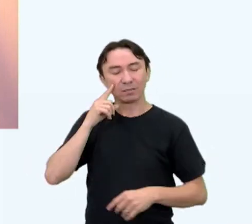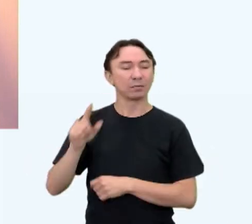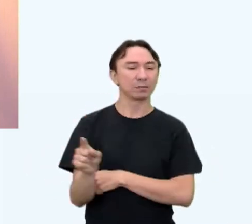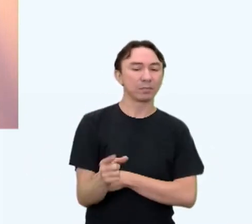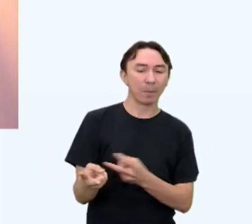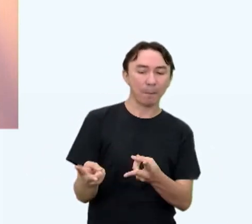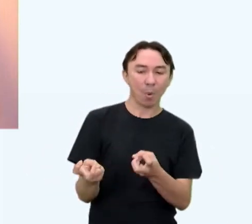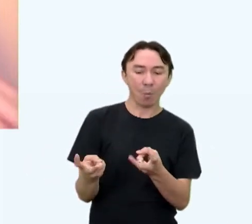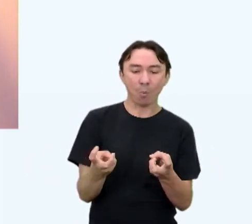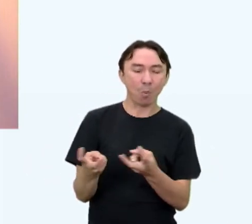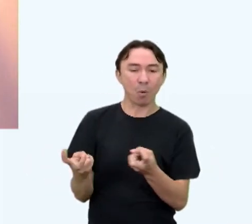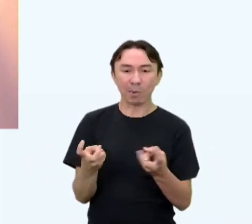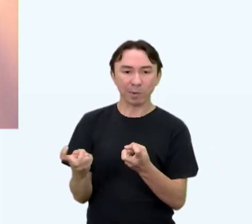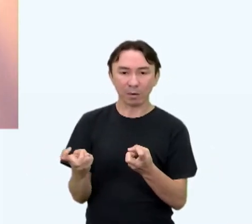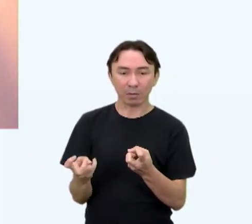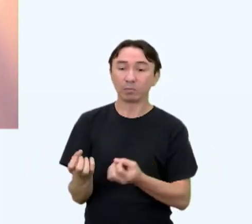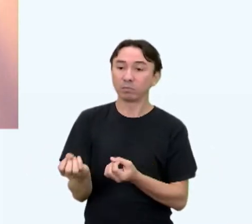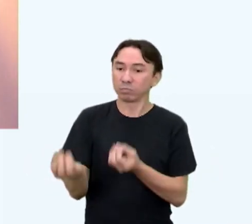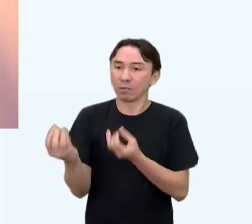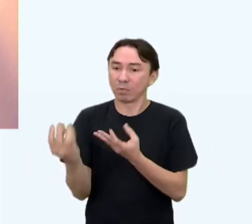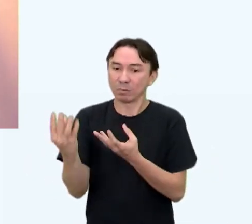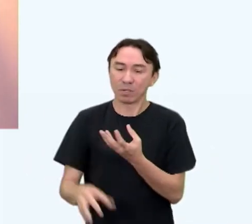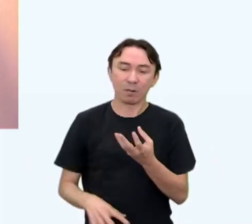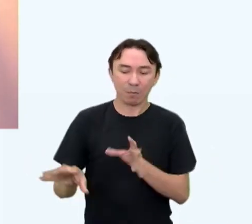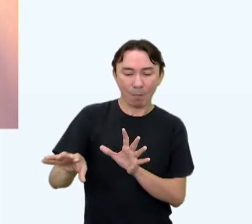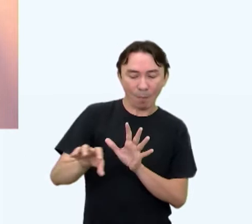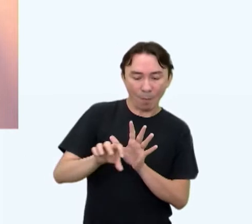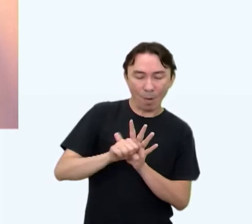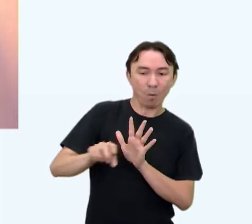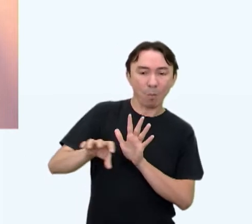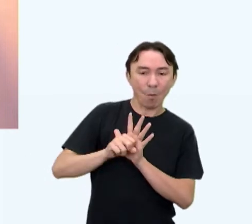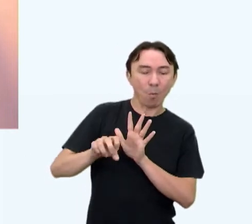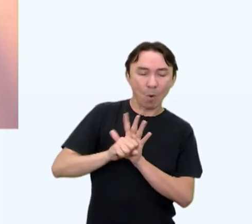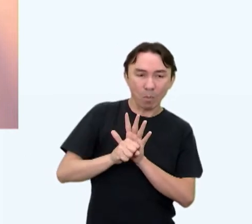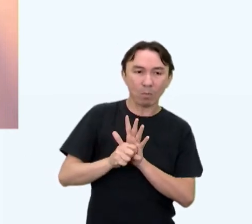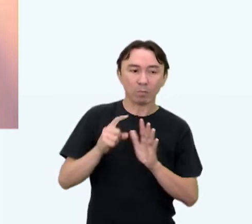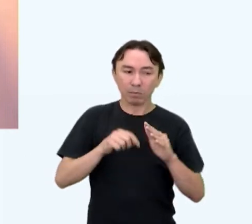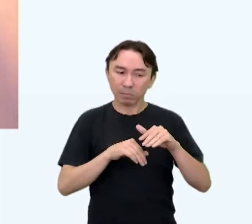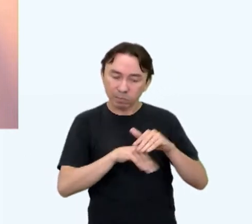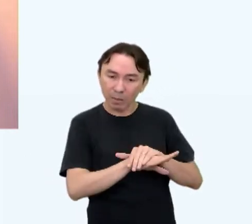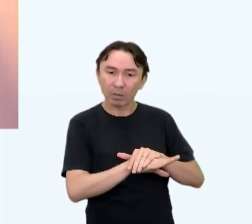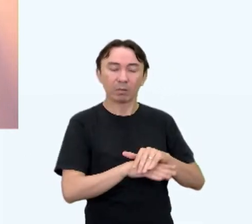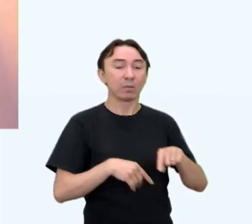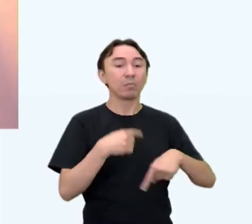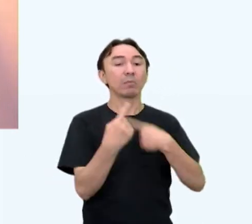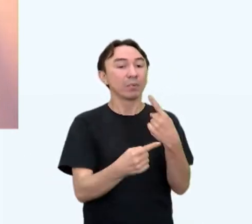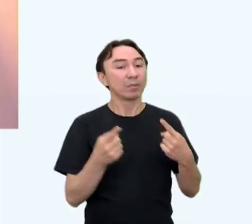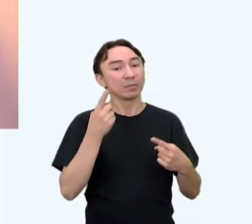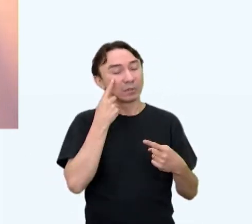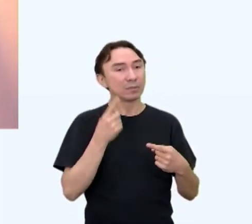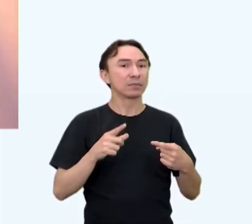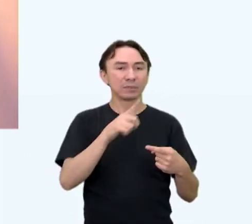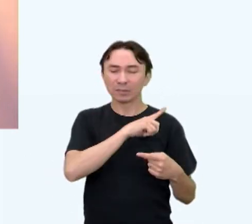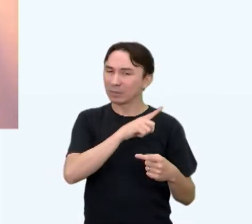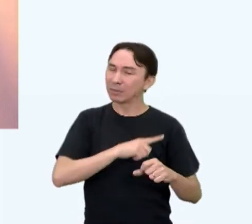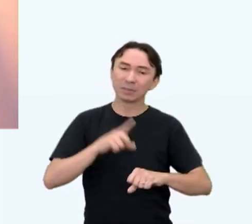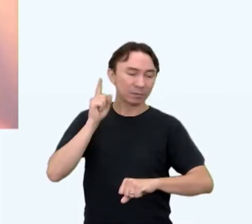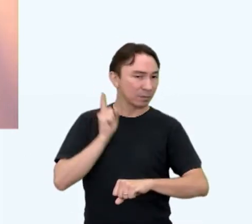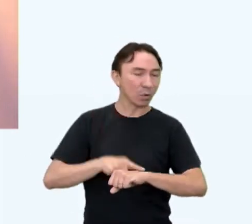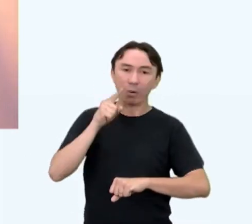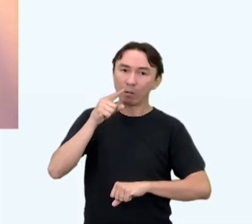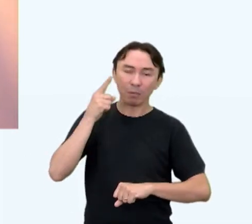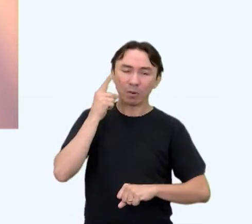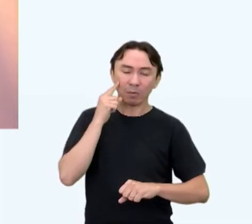Esse sensor ele envia dados para um registrador que armazena e digitaliza esses dados, prepara para a transmissão em tempo real, que é feita através de